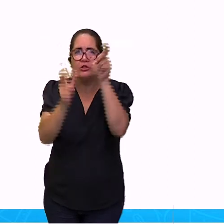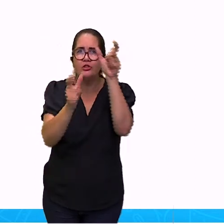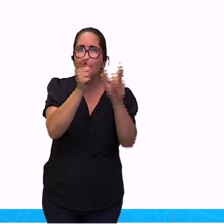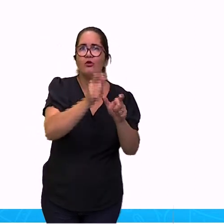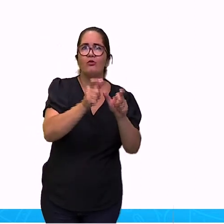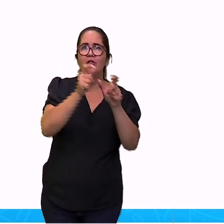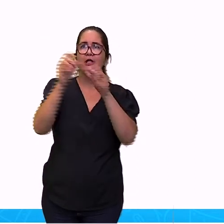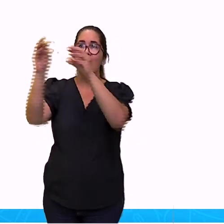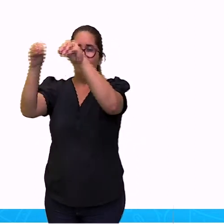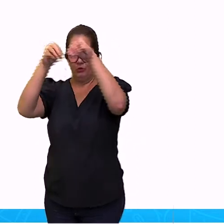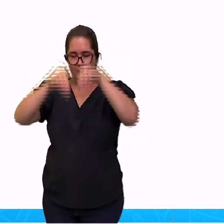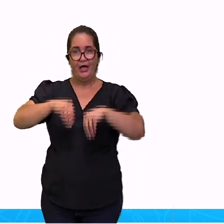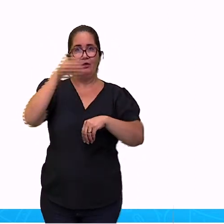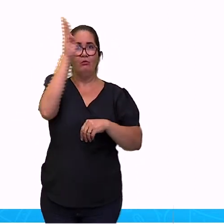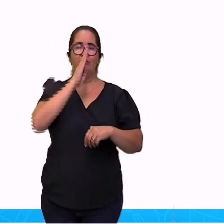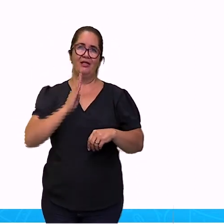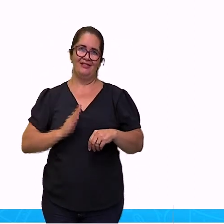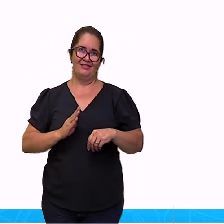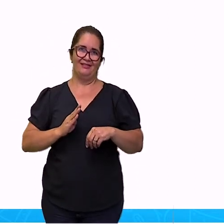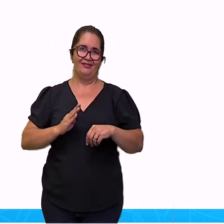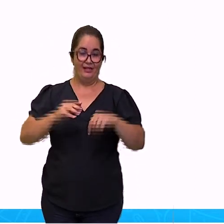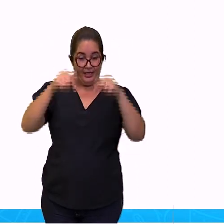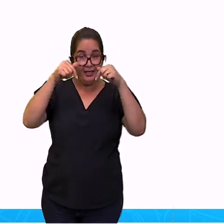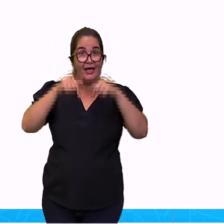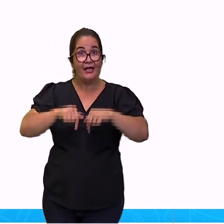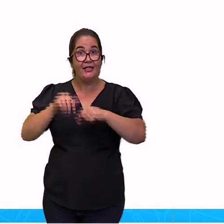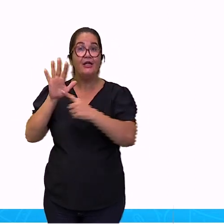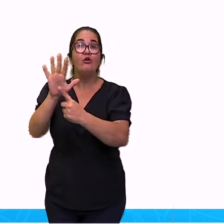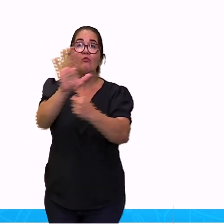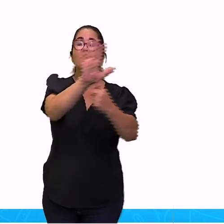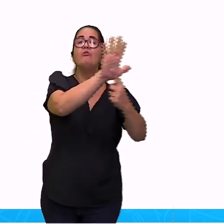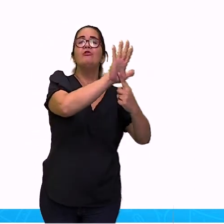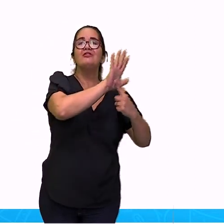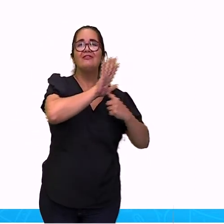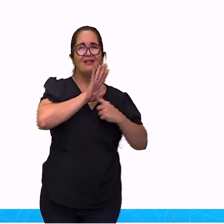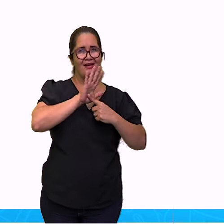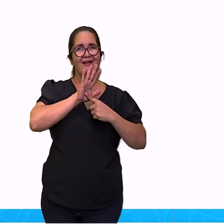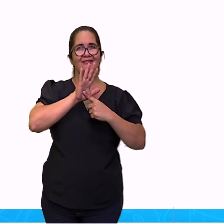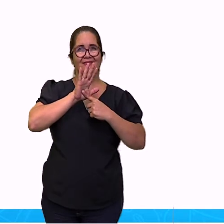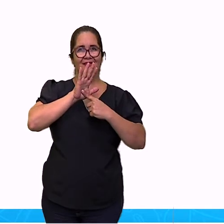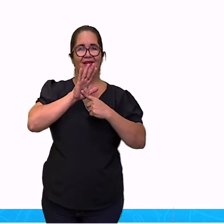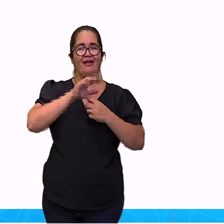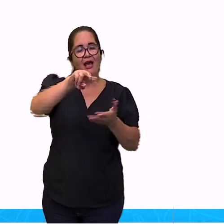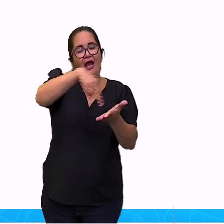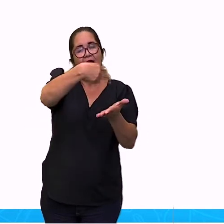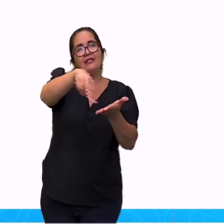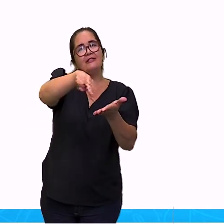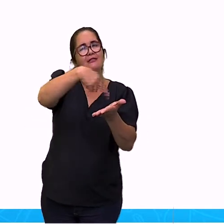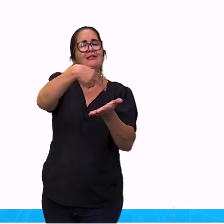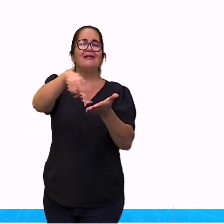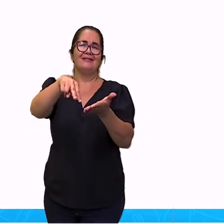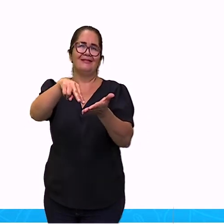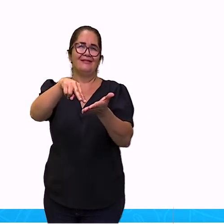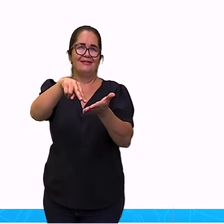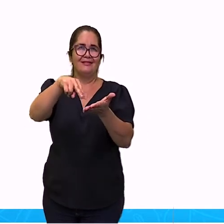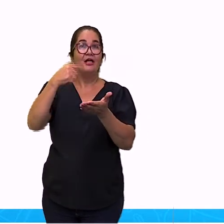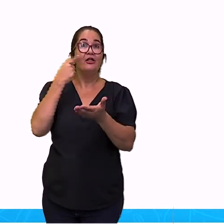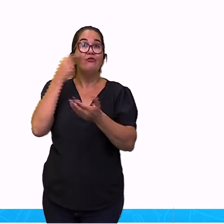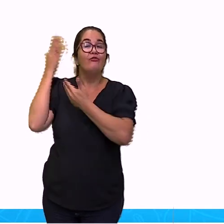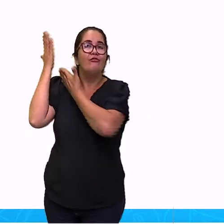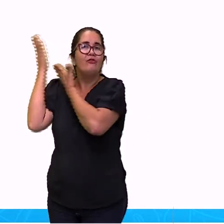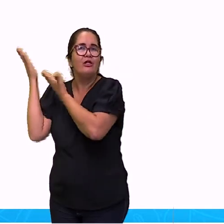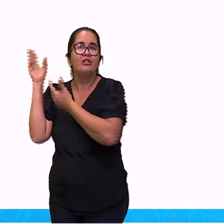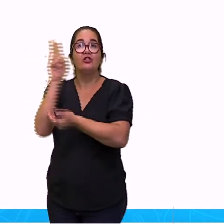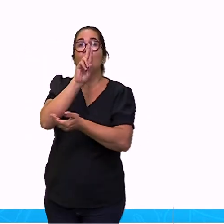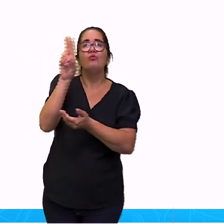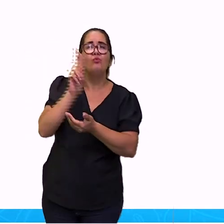Vestinina, Oscar Arais, René Gumiel e Ruth Rachol. Então, são esses alguns dos bailarinos. Gente, eu